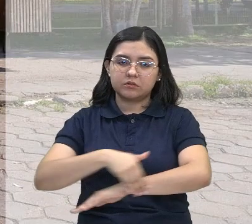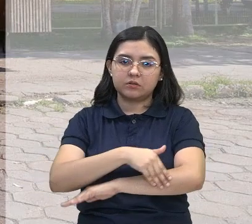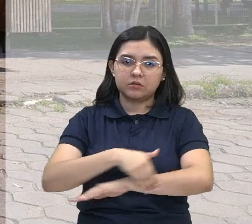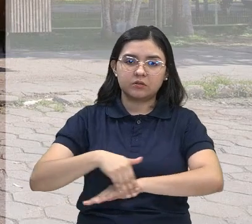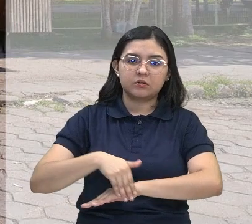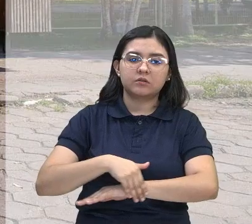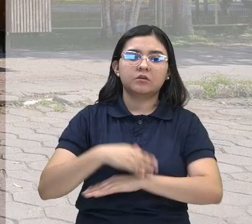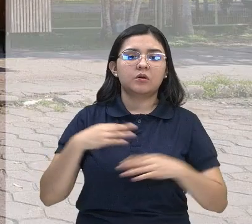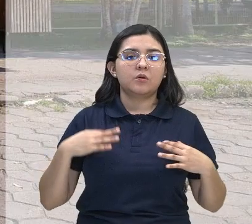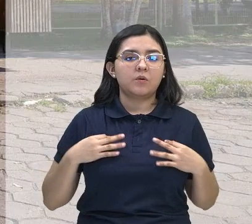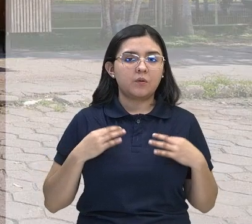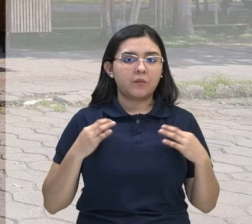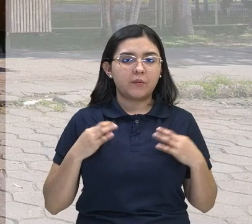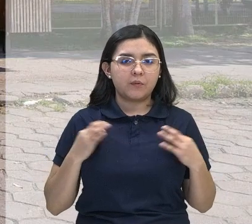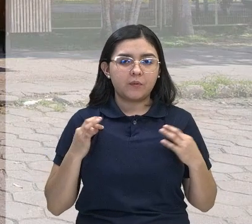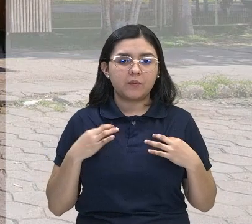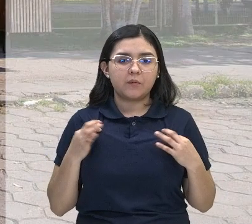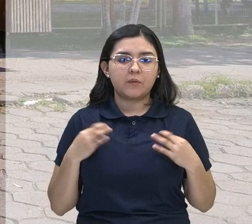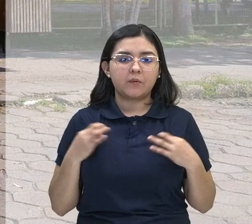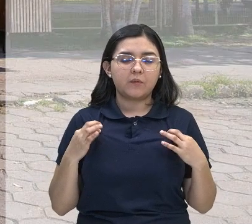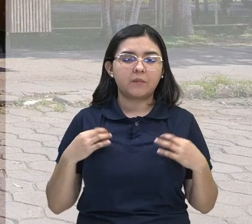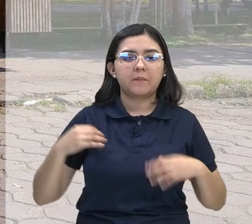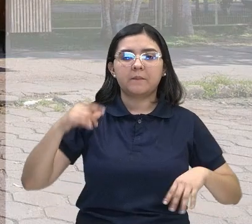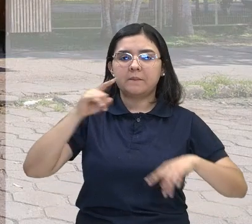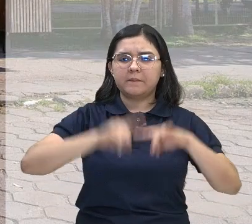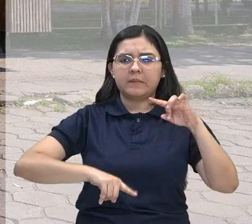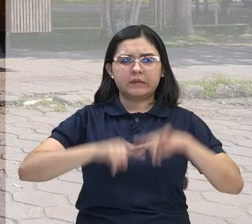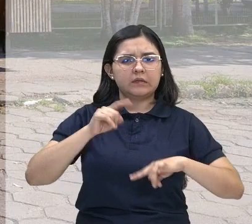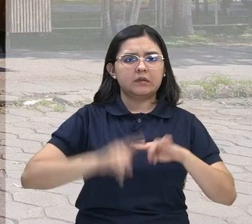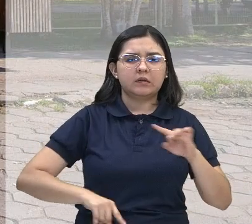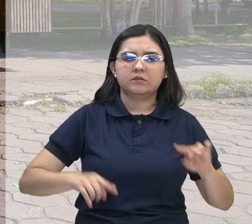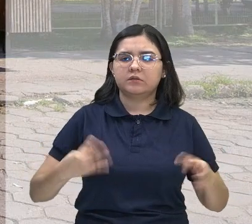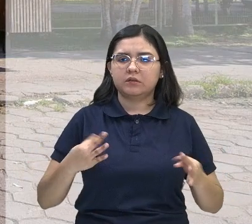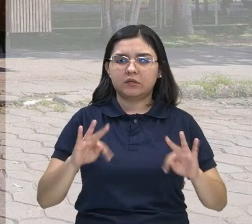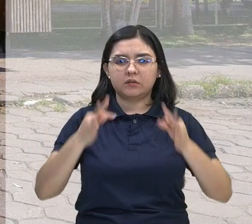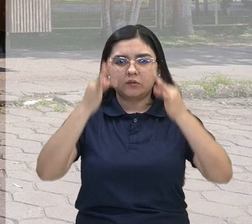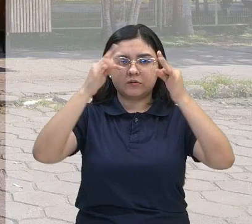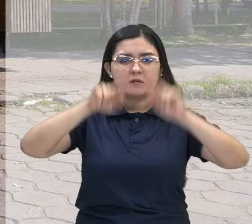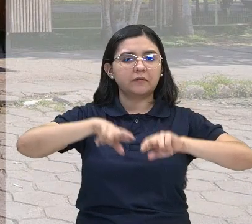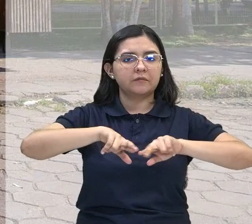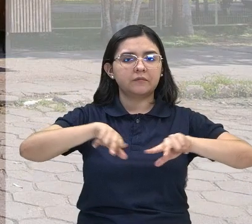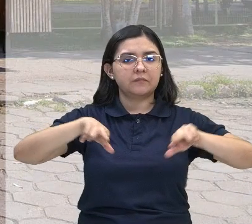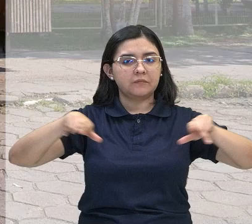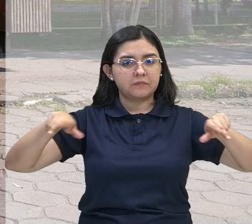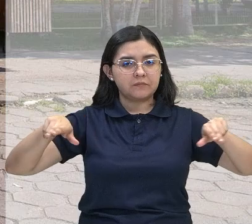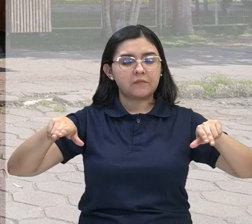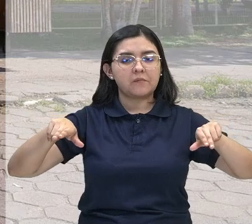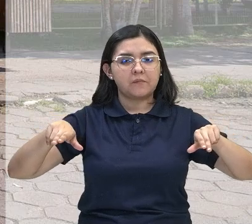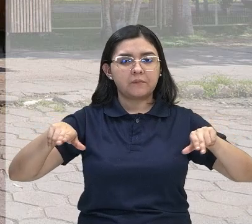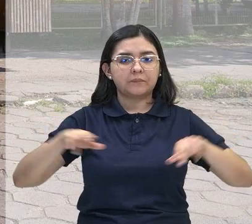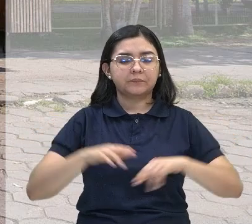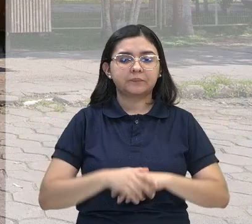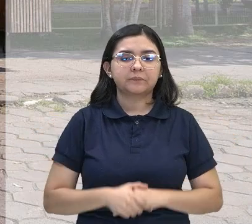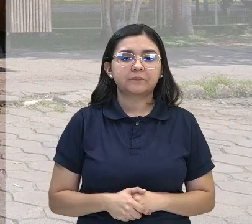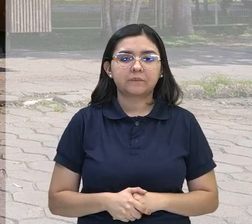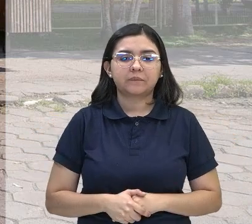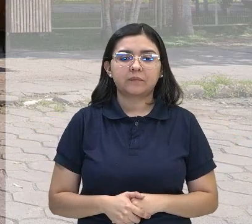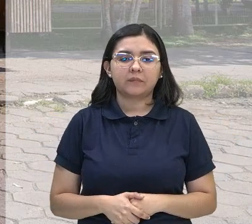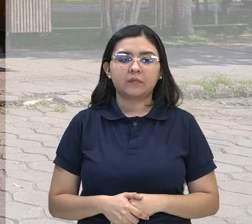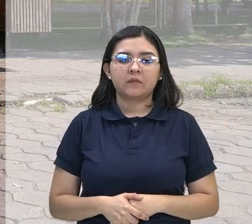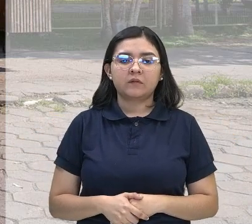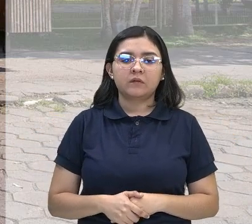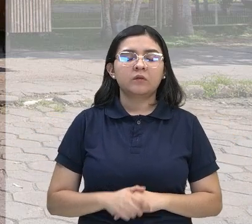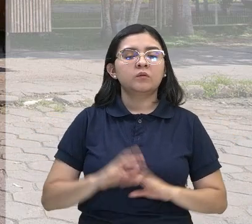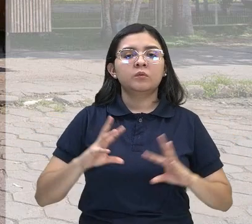nossas roupas, os nossos objetos de tecnologia avançada, que atualmente está muito aí,